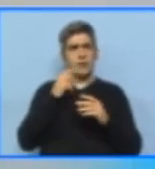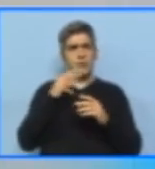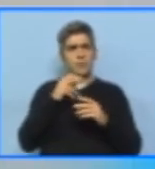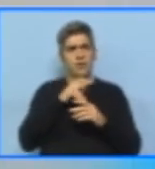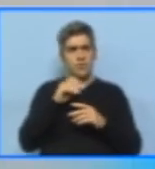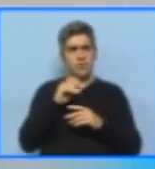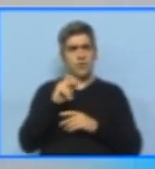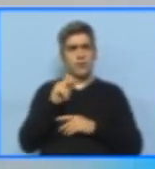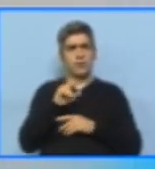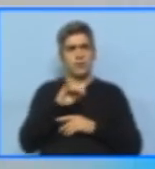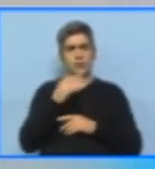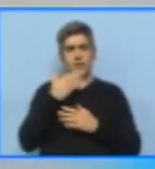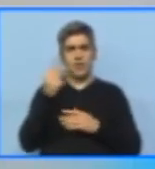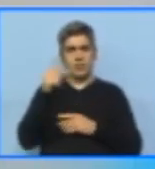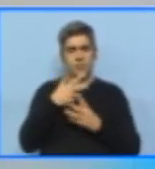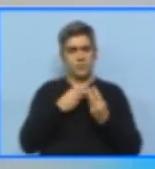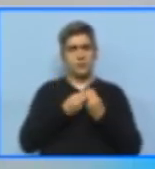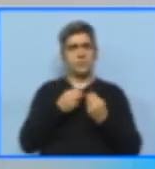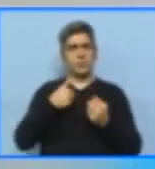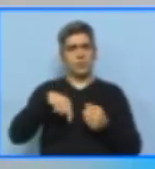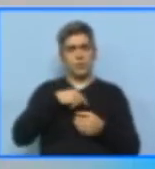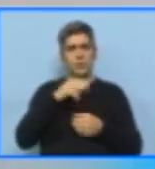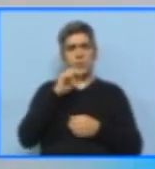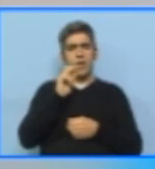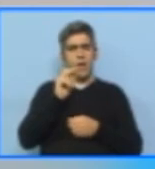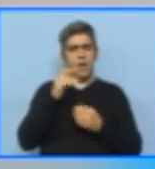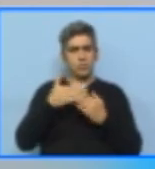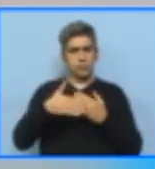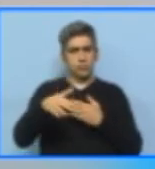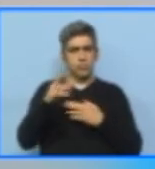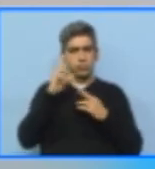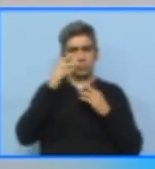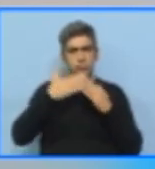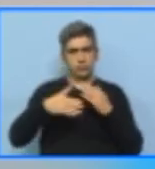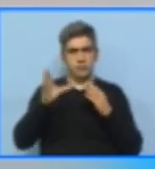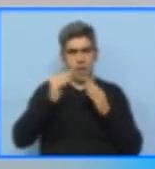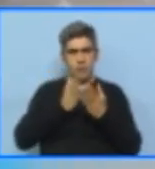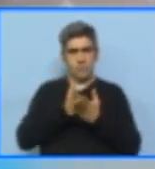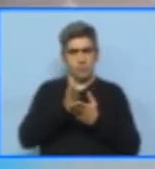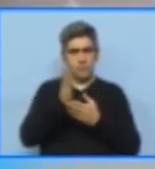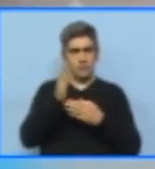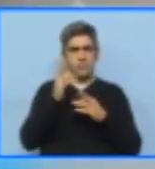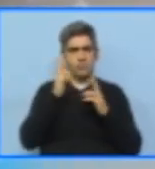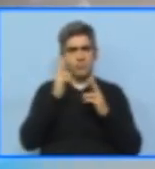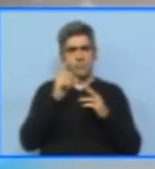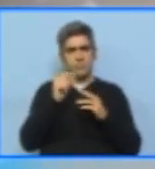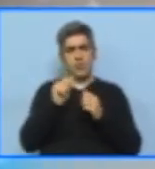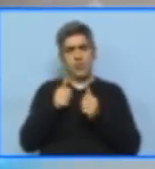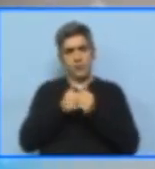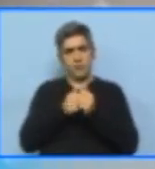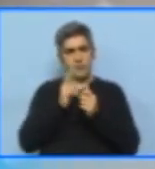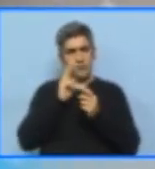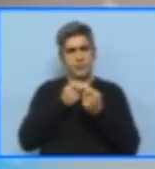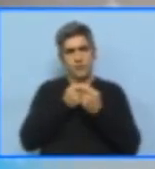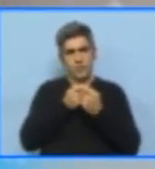estado connosco e foram 80 anos que continuarão, muitos mais virão e continuamos também a acompanhar e